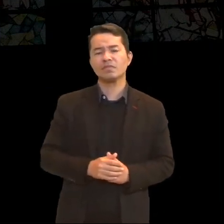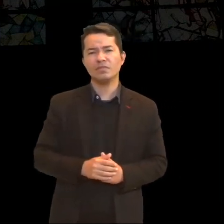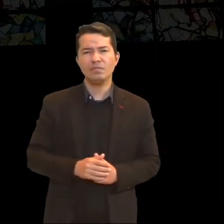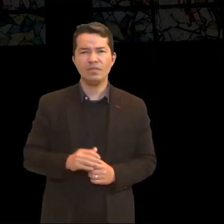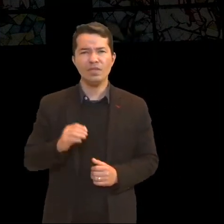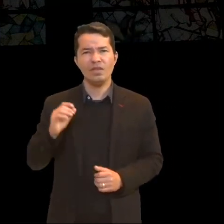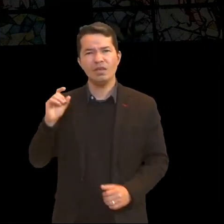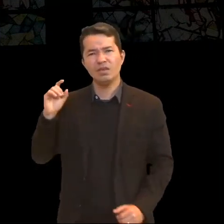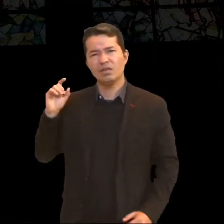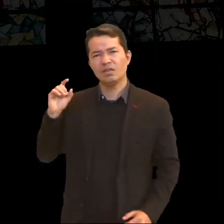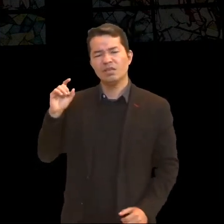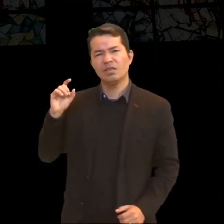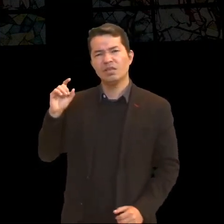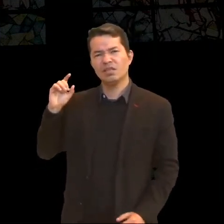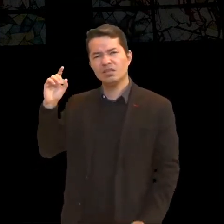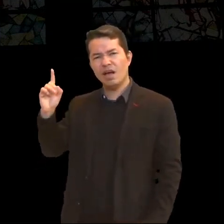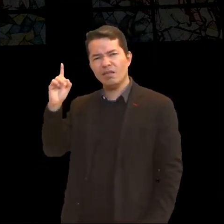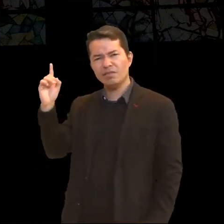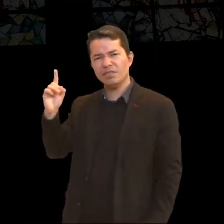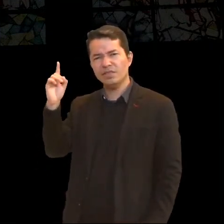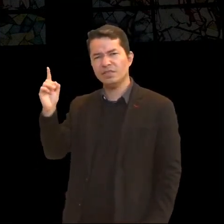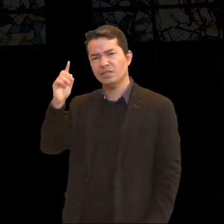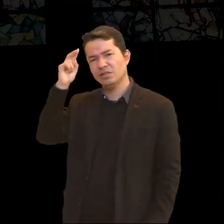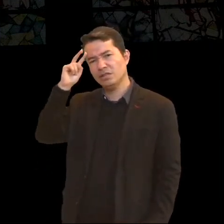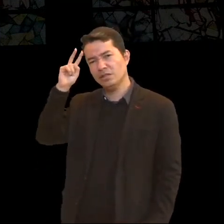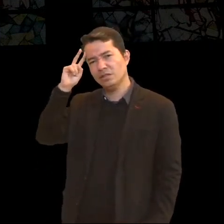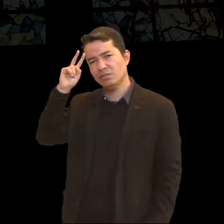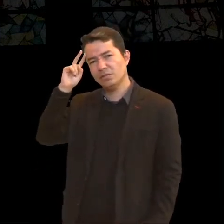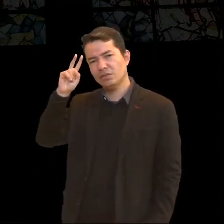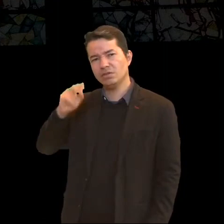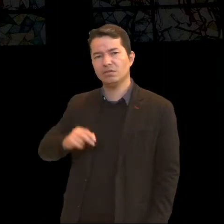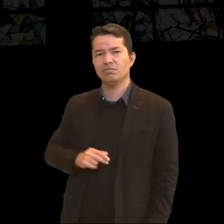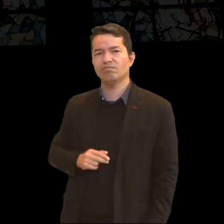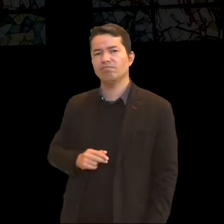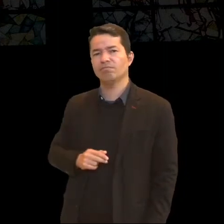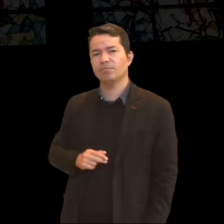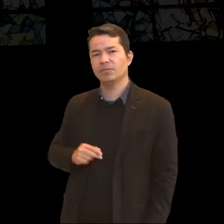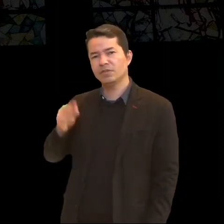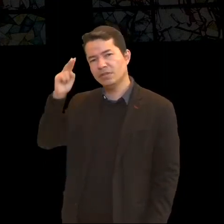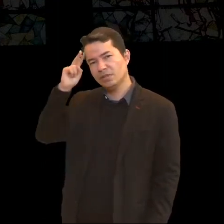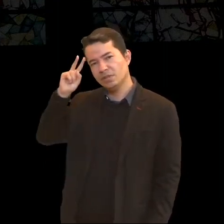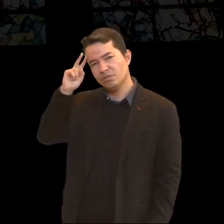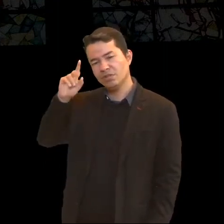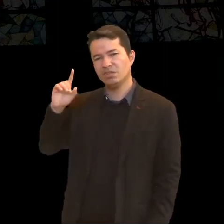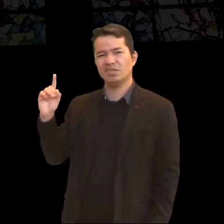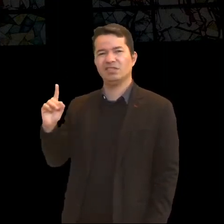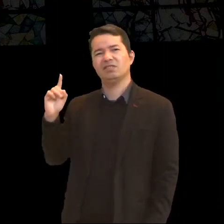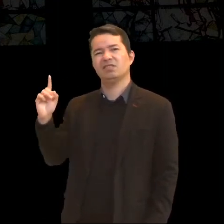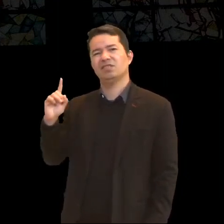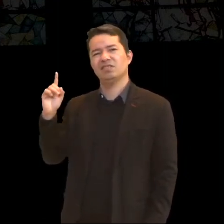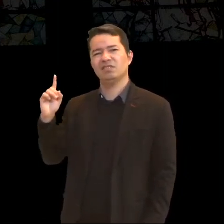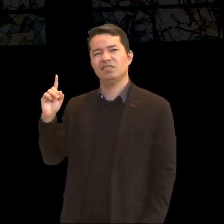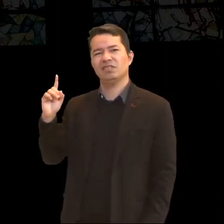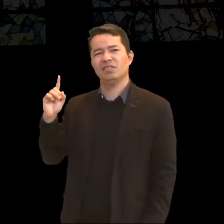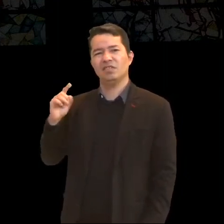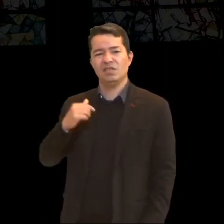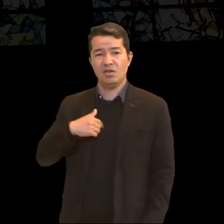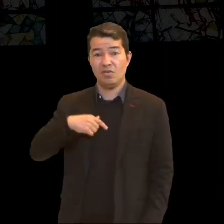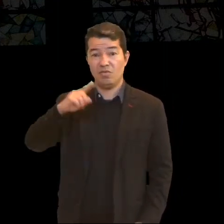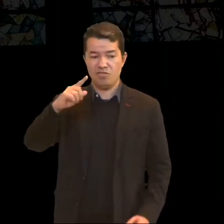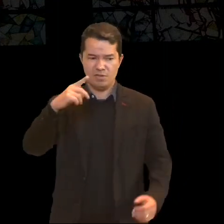quer cair na minha mão ou na mão dos seus inimigos? Ele disse, eu prefiro cair na tua mão. porque na tua mão tem